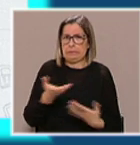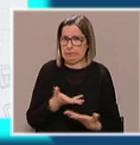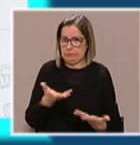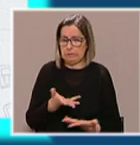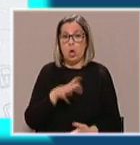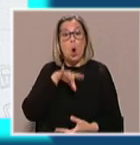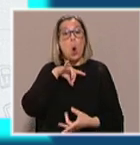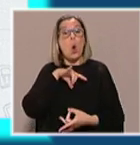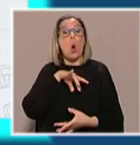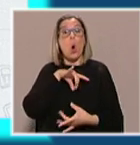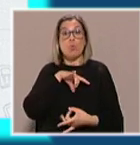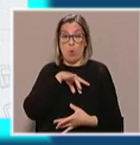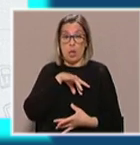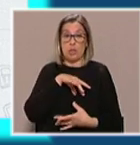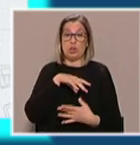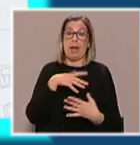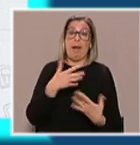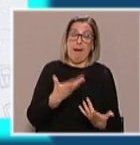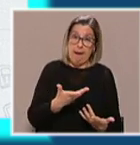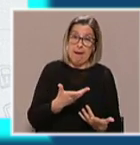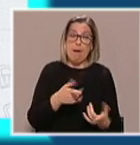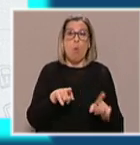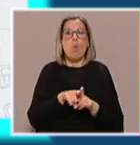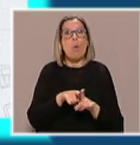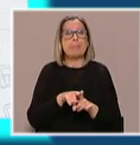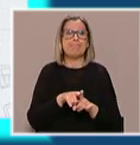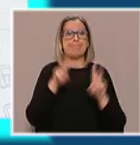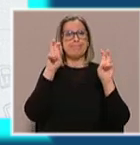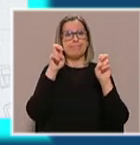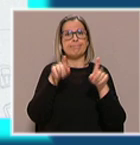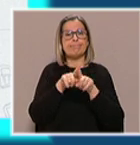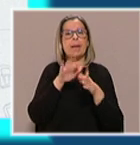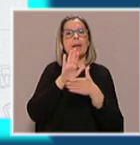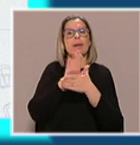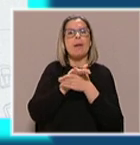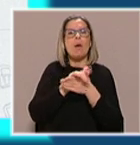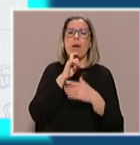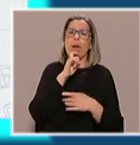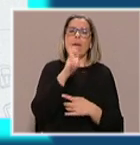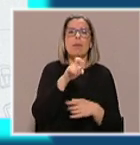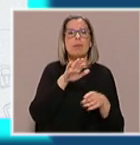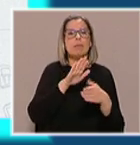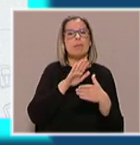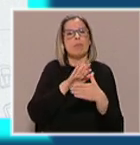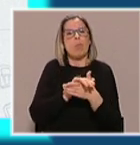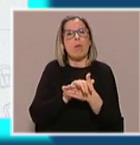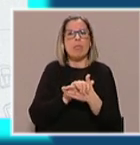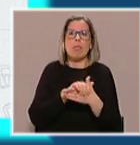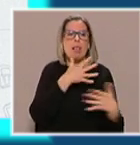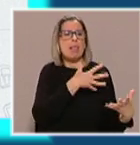As hormonas são nada mais do que mensageiros químicos que são secretados sempre